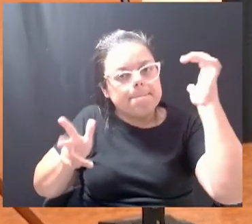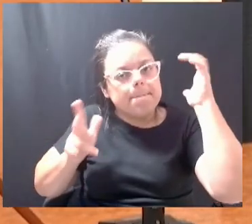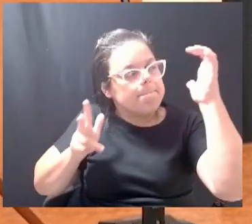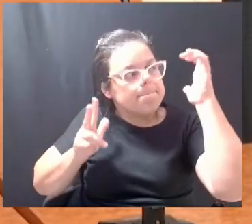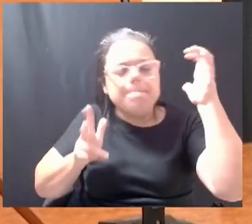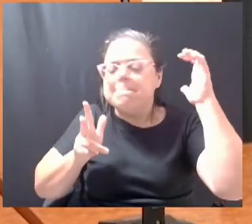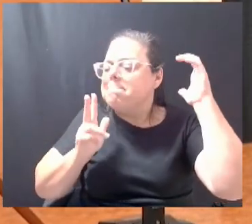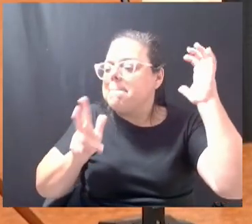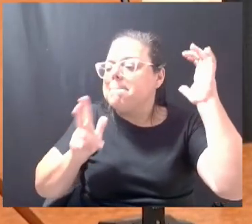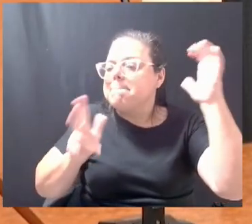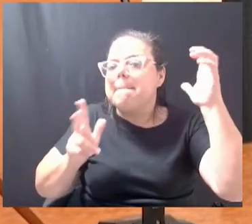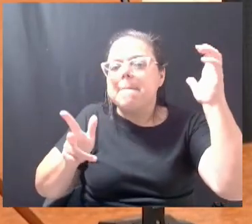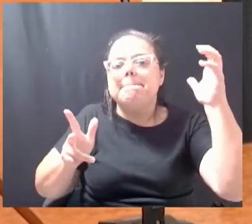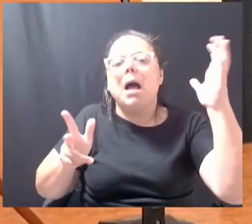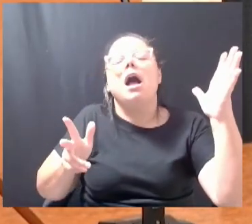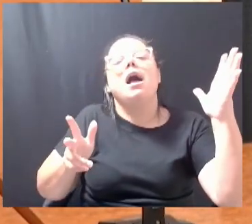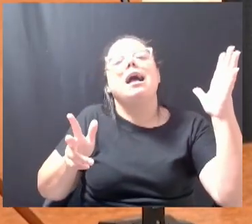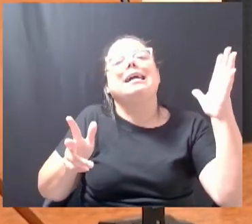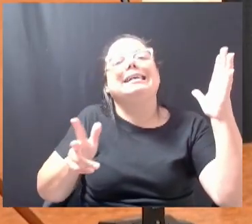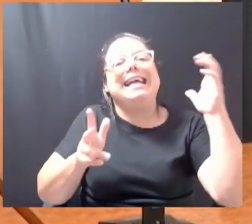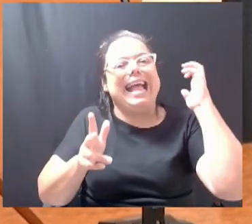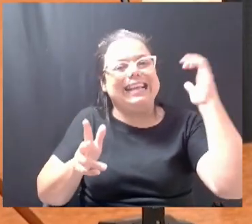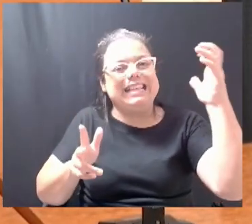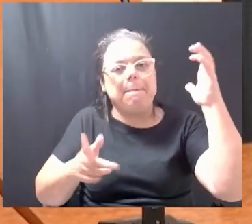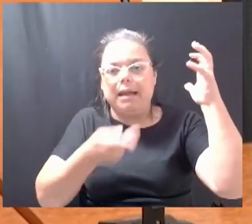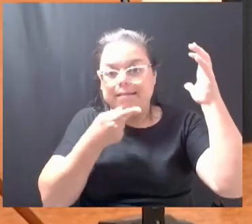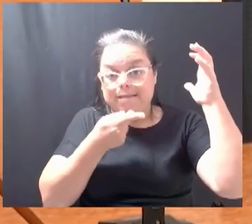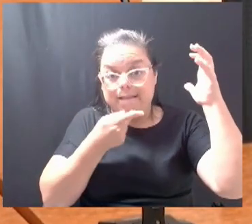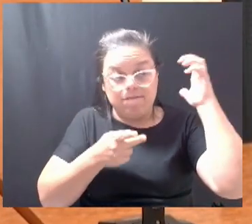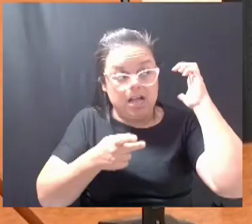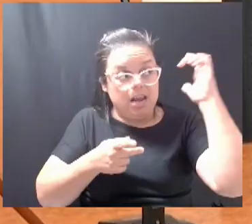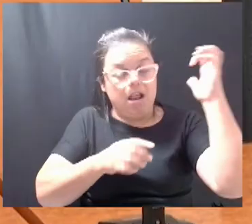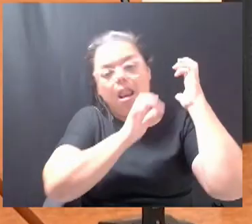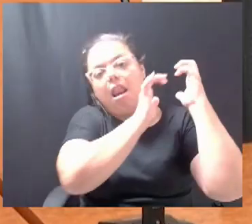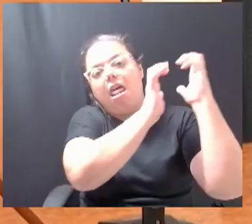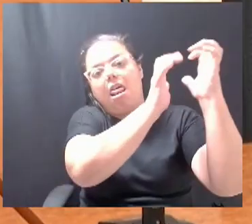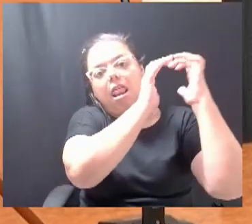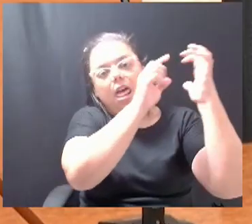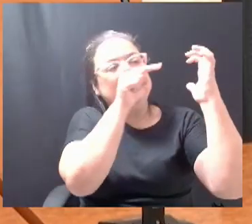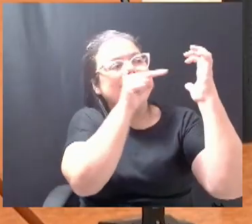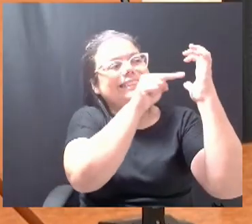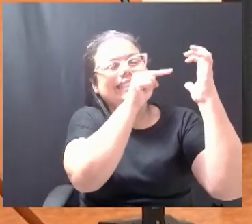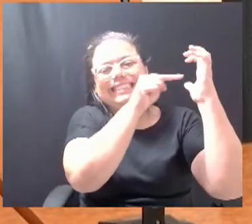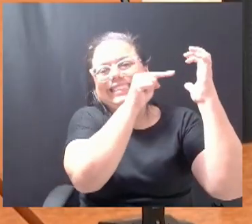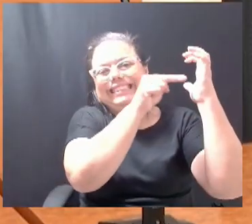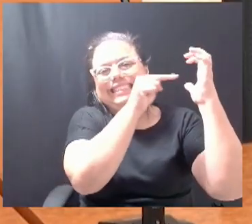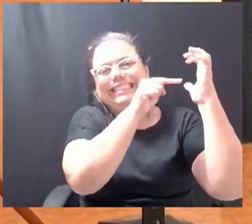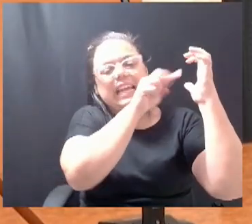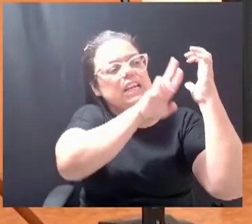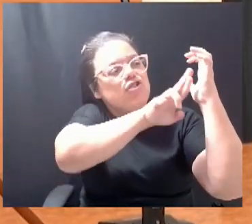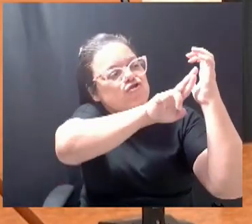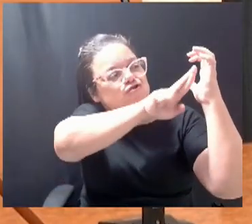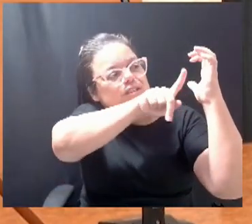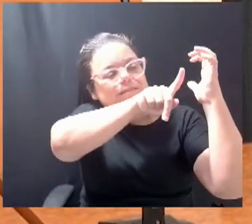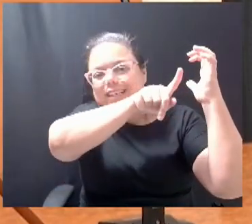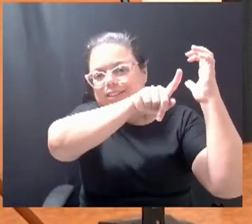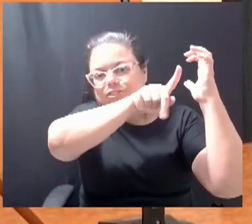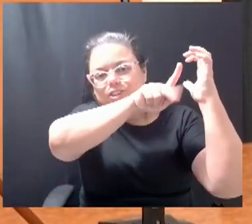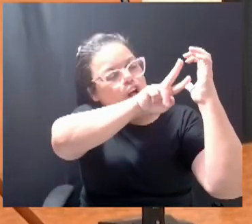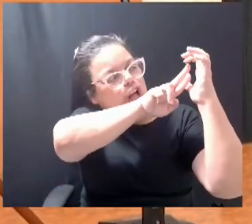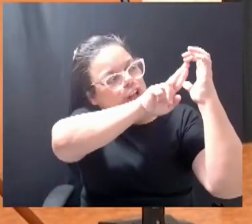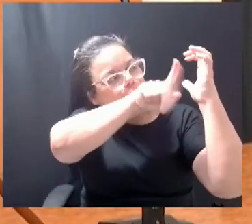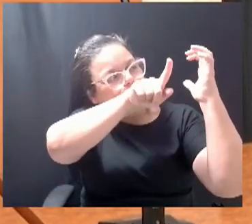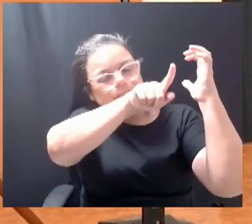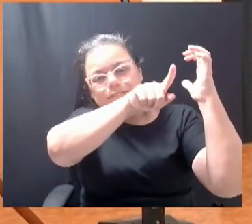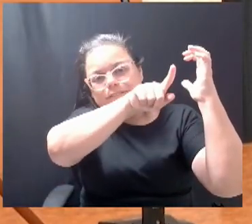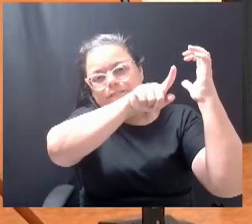didático. Essa máquina da fala, ela tem um funcionamento diferente comparado com quem não